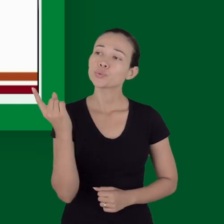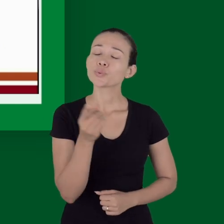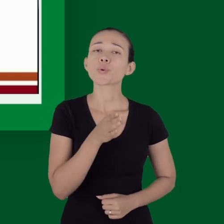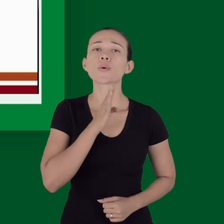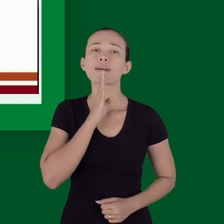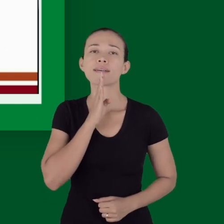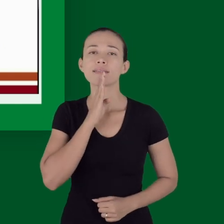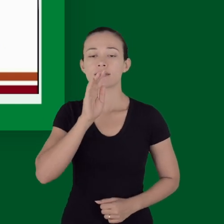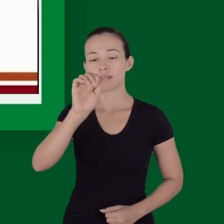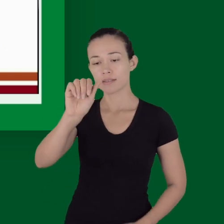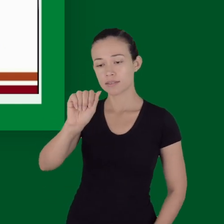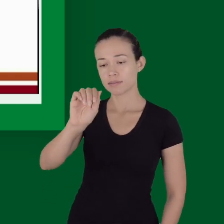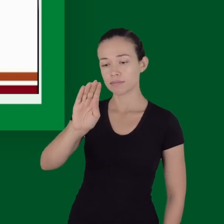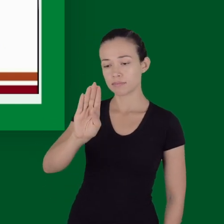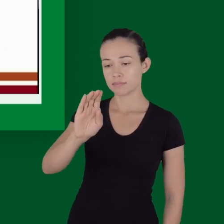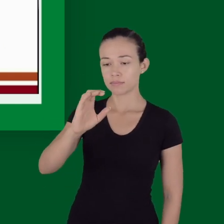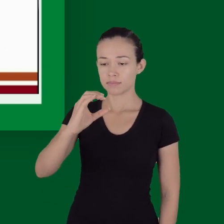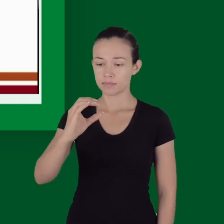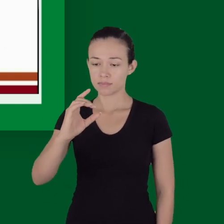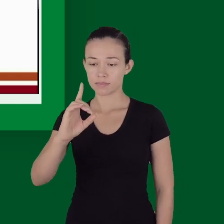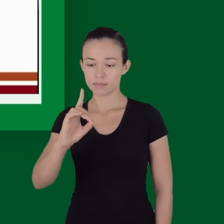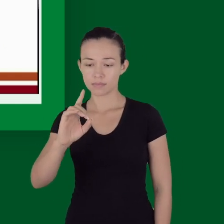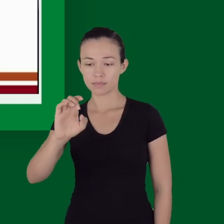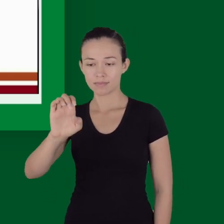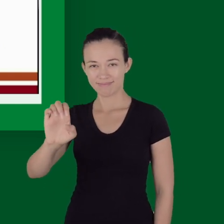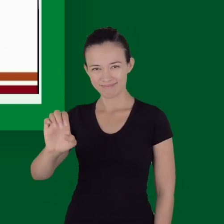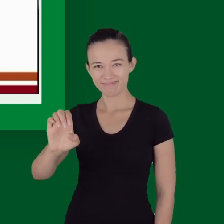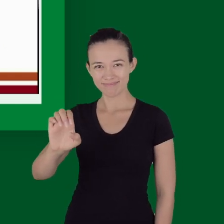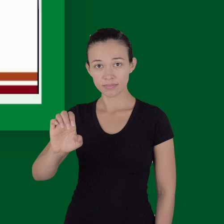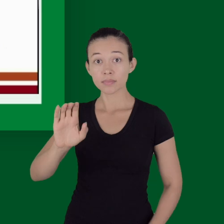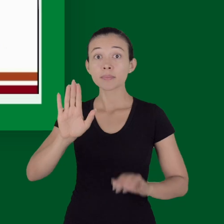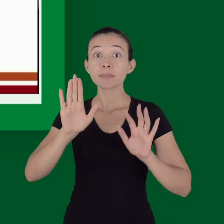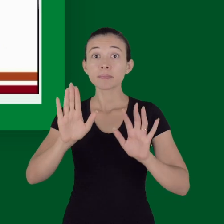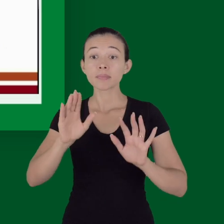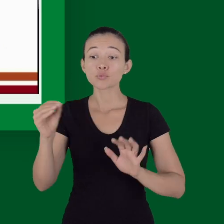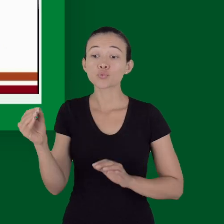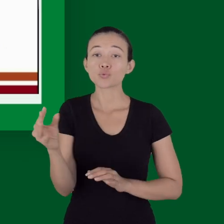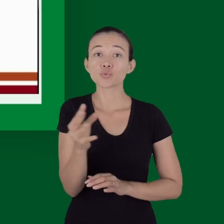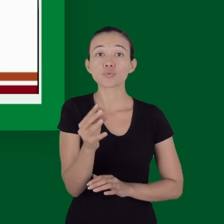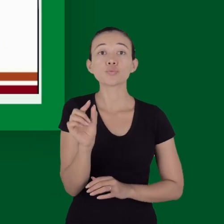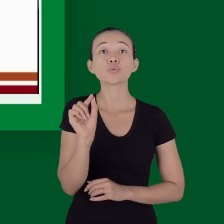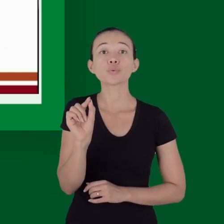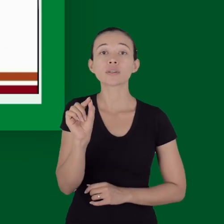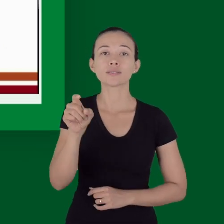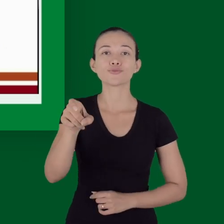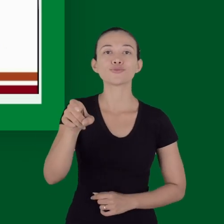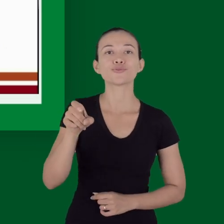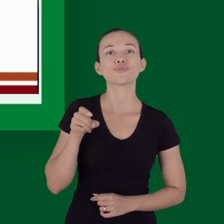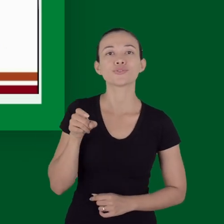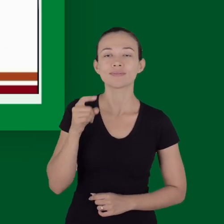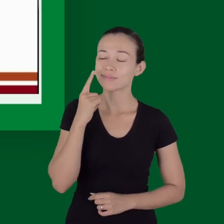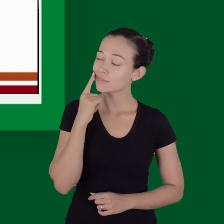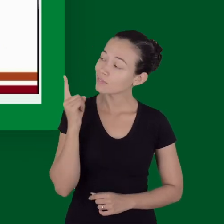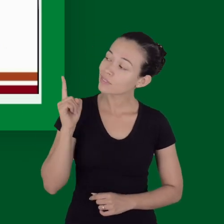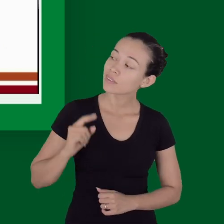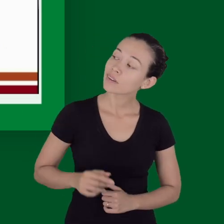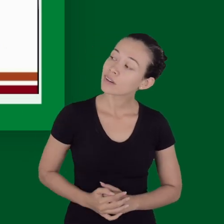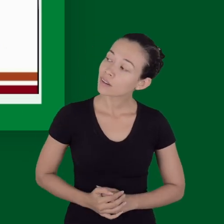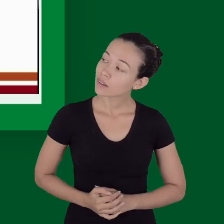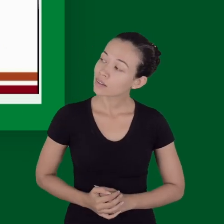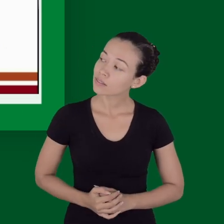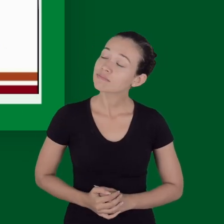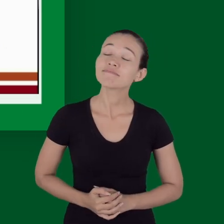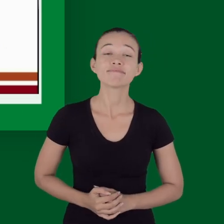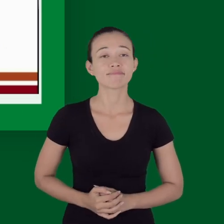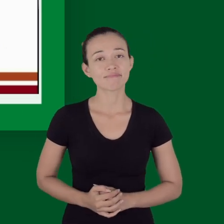atendimento ao trauma é muito famoso o a a b c d e mas o a essa nona edição do phtls ela trouxe